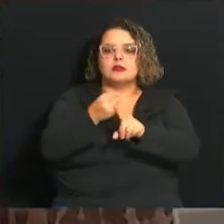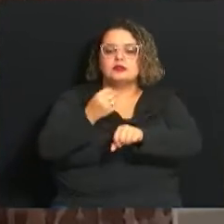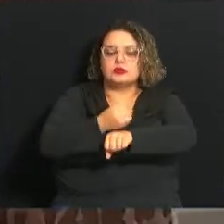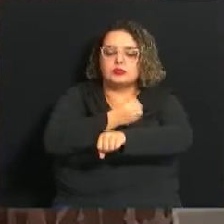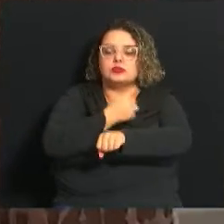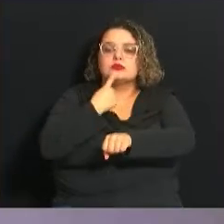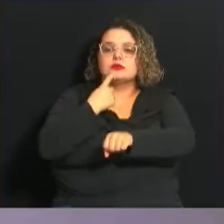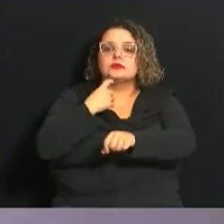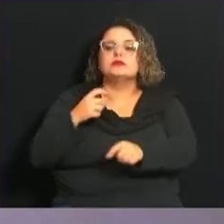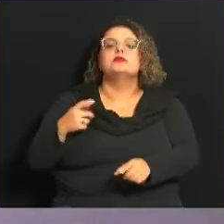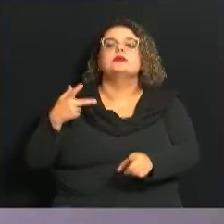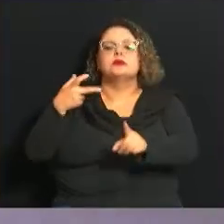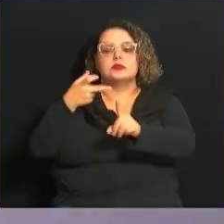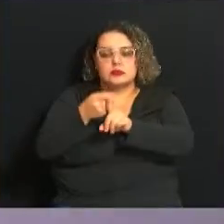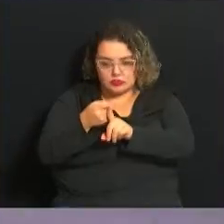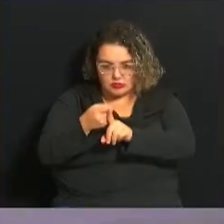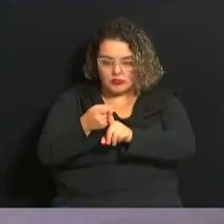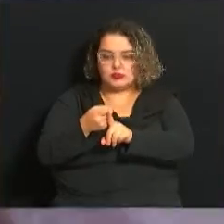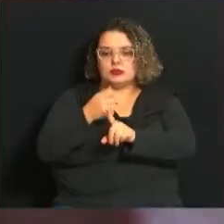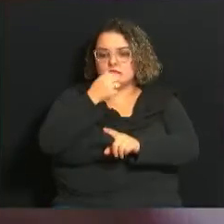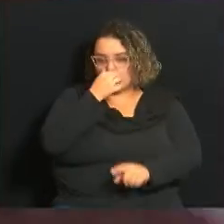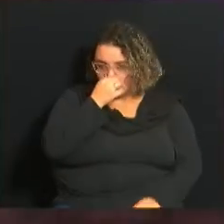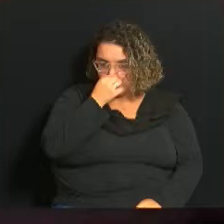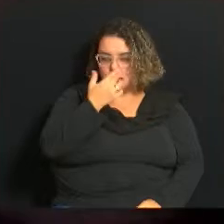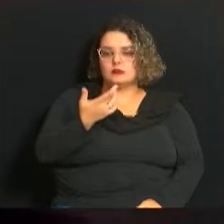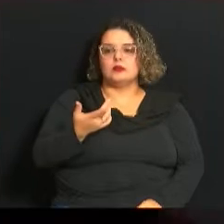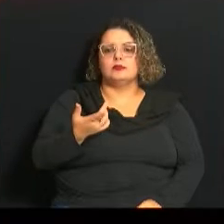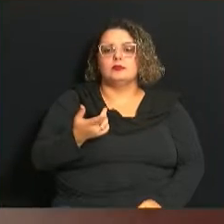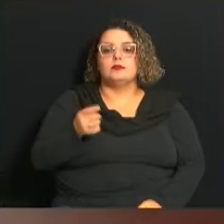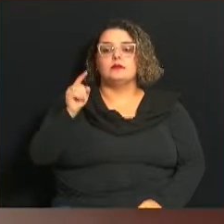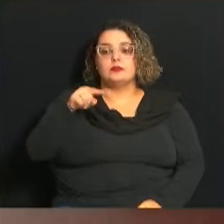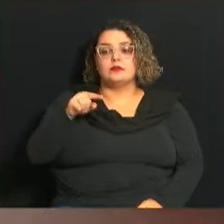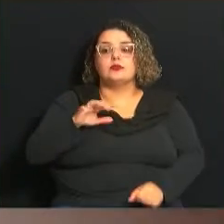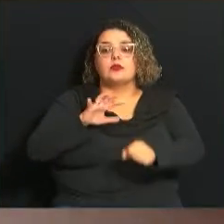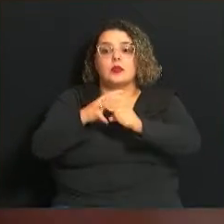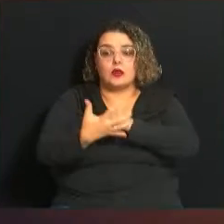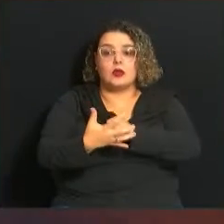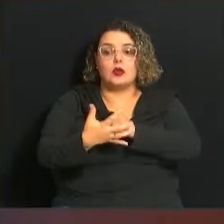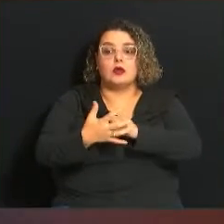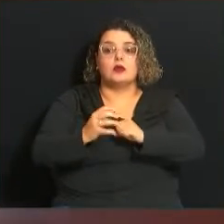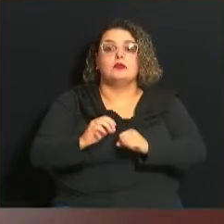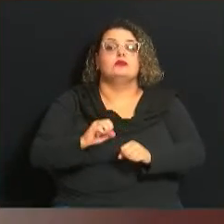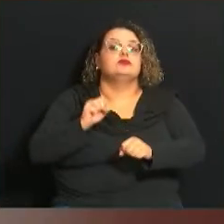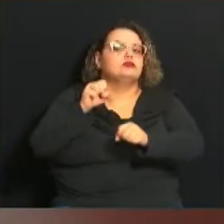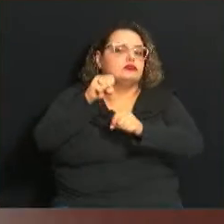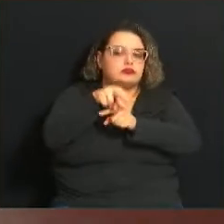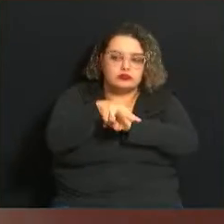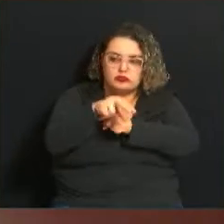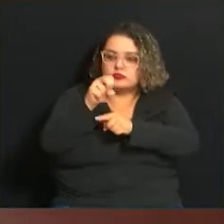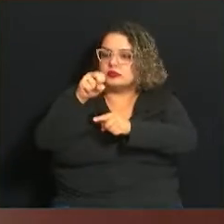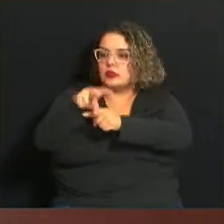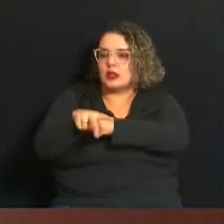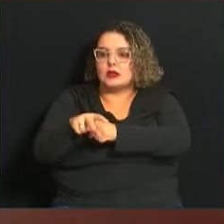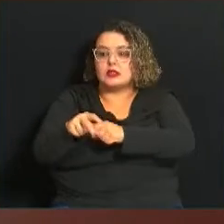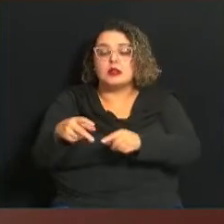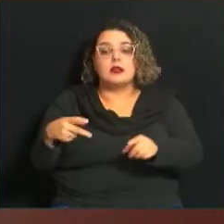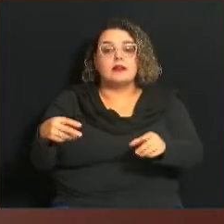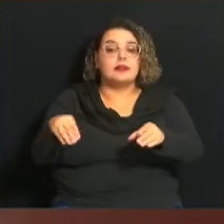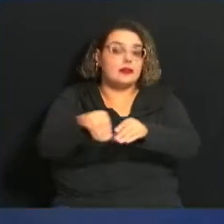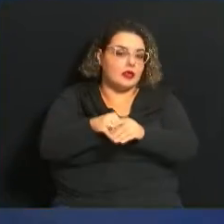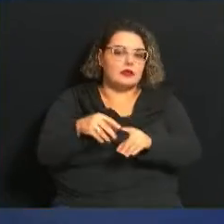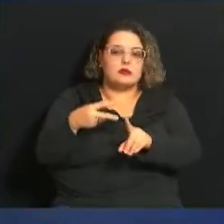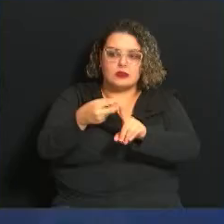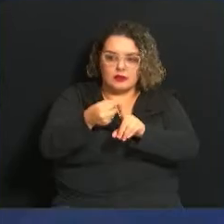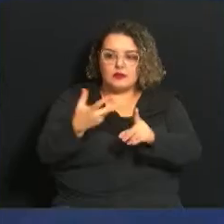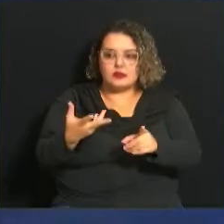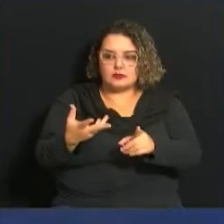influenza precisa ser aplicada anualmente, tá? Porque as cepas, os vírus que contém dentro da vacina, eles são diferentes, são de acordo com os